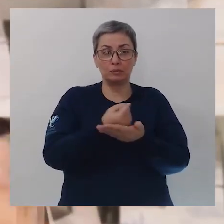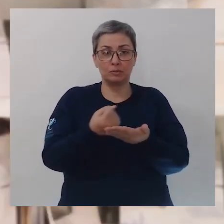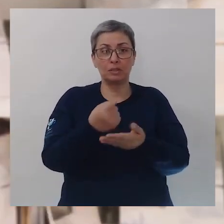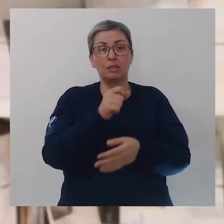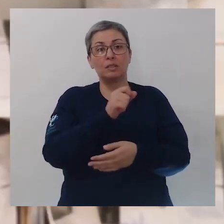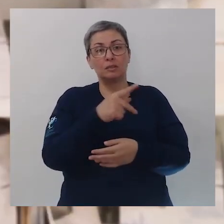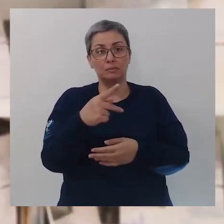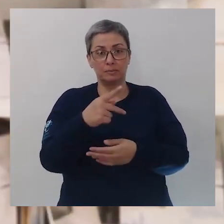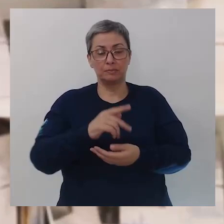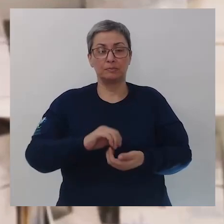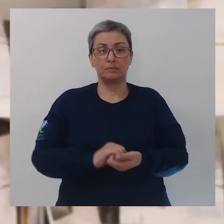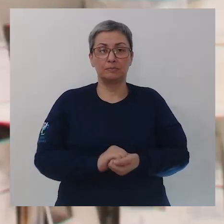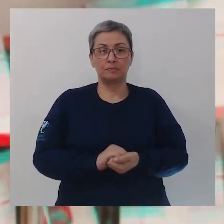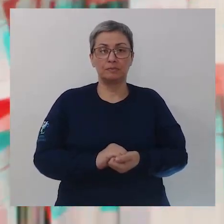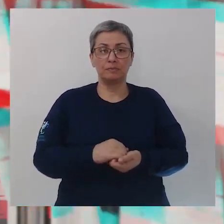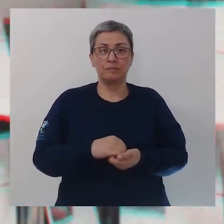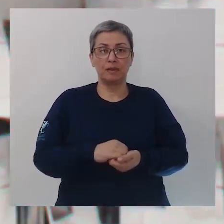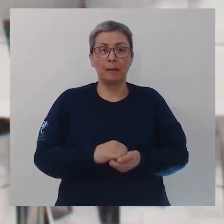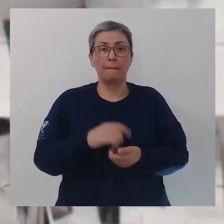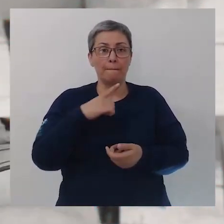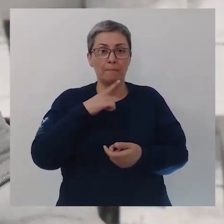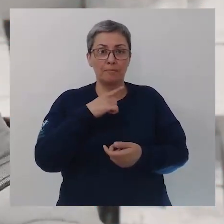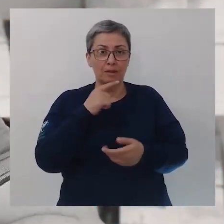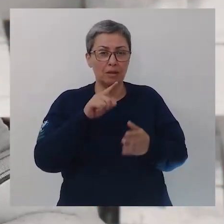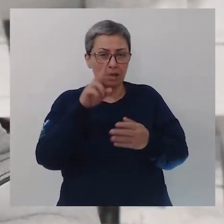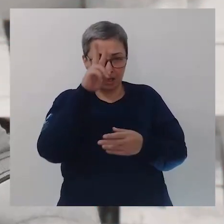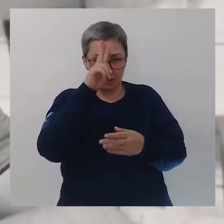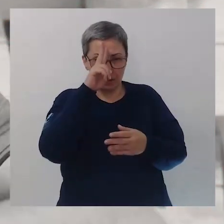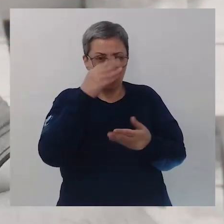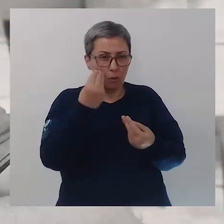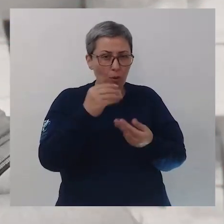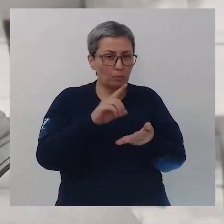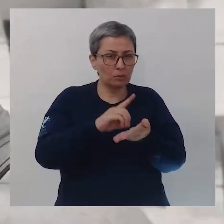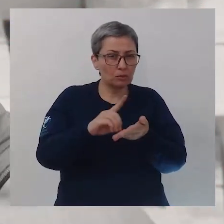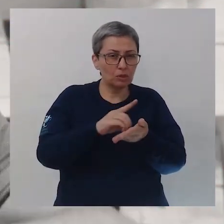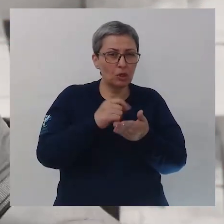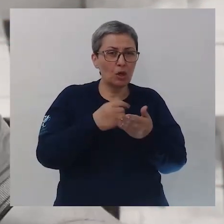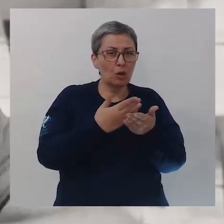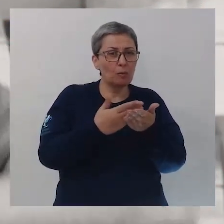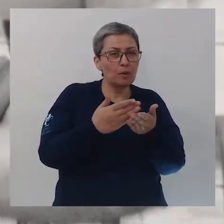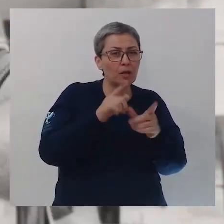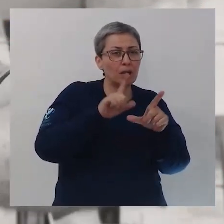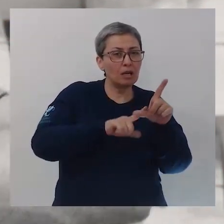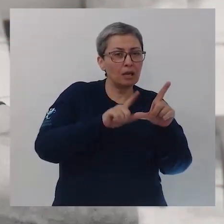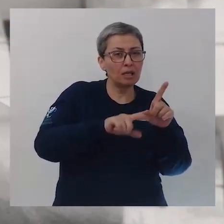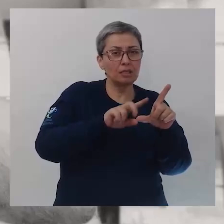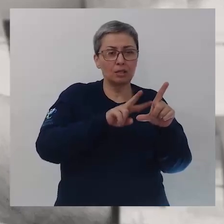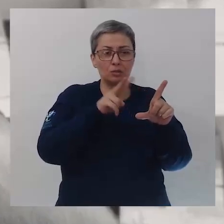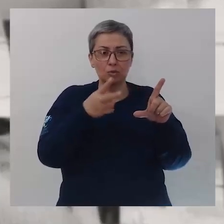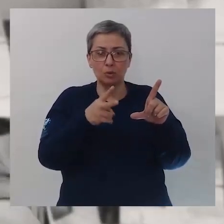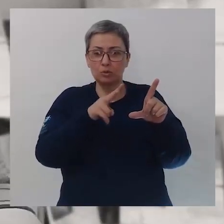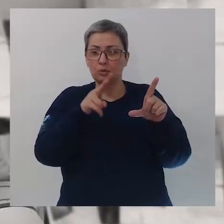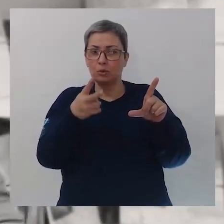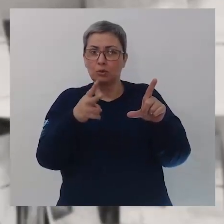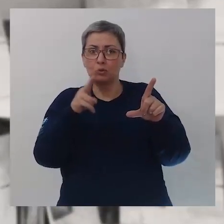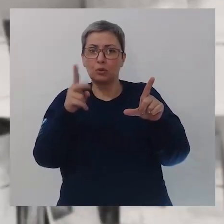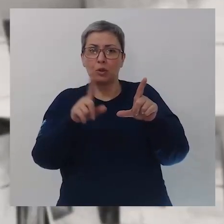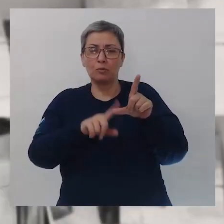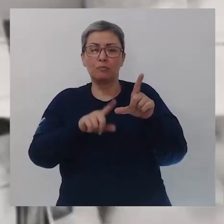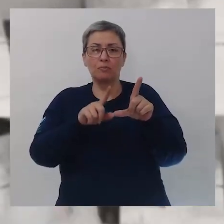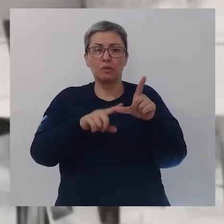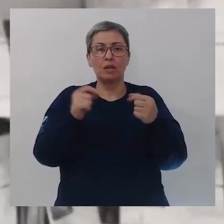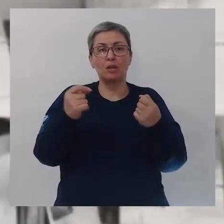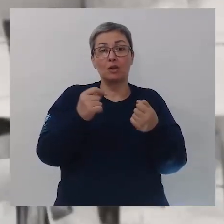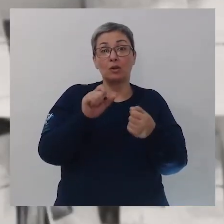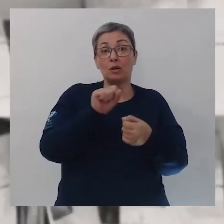pesquisar aí no aplicativo. Lembra como é que faz a pesquisa no dicionário? Começa com a letrinha, depois vai com a segunda,